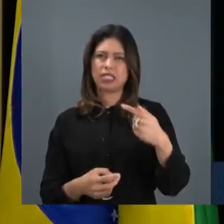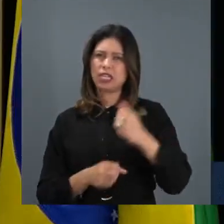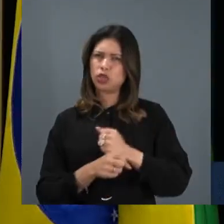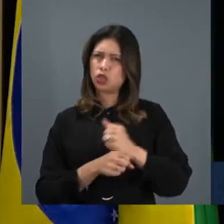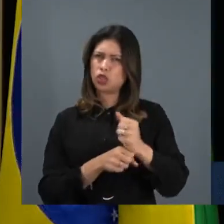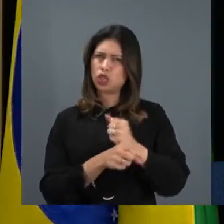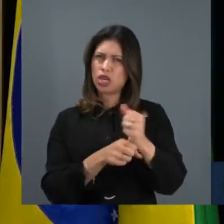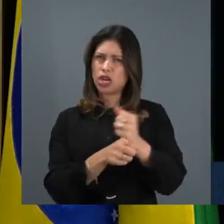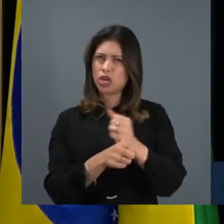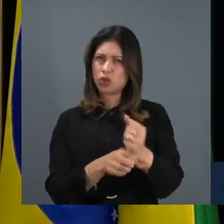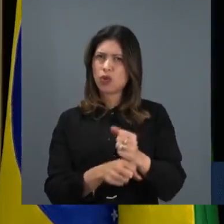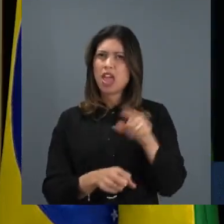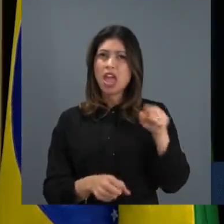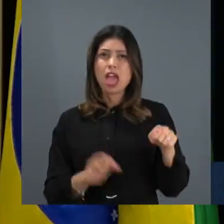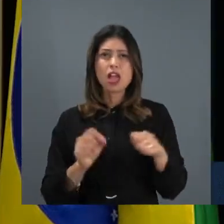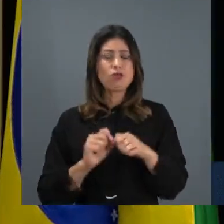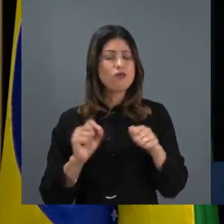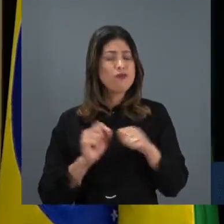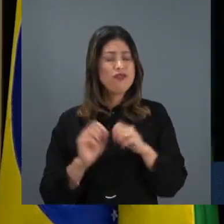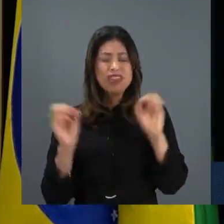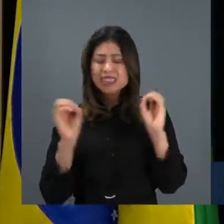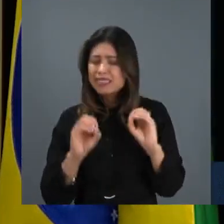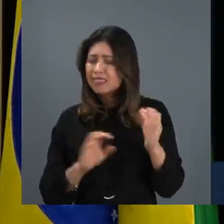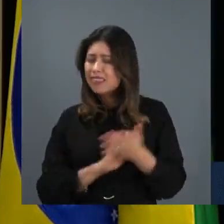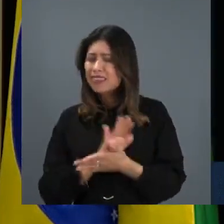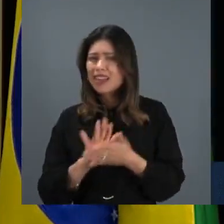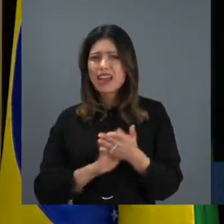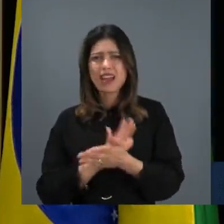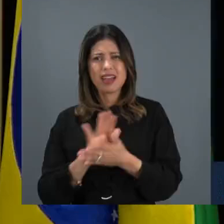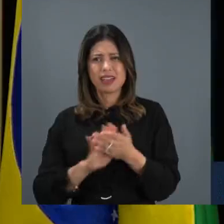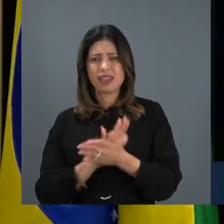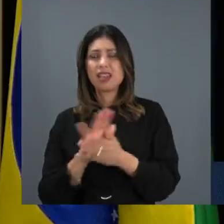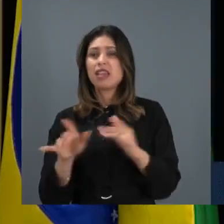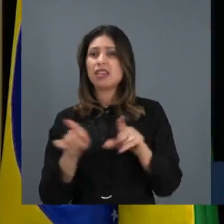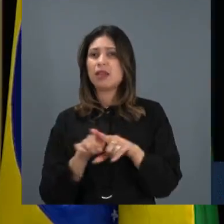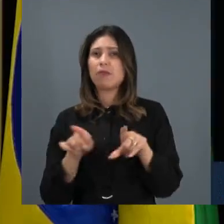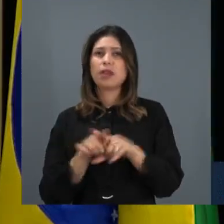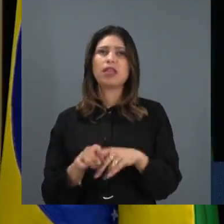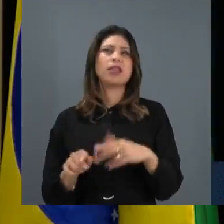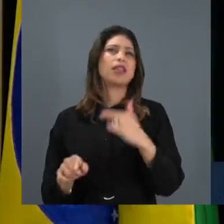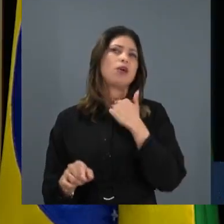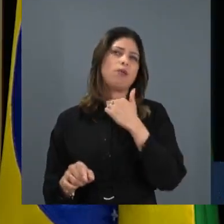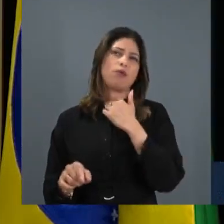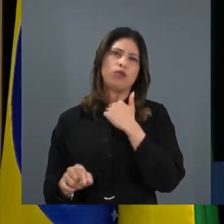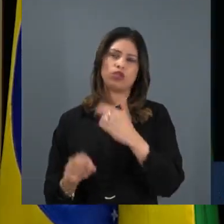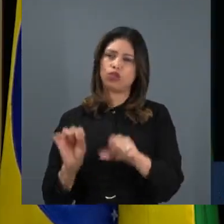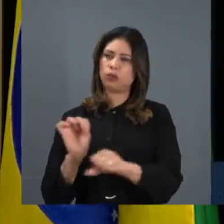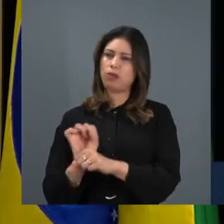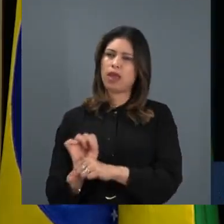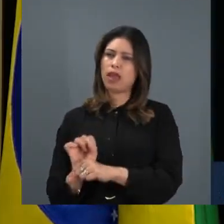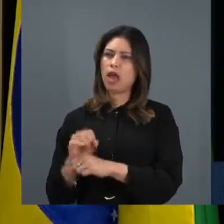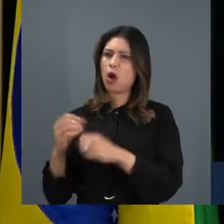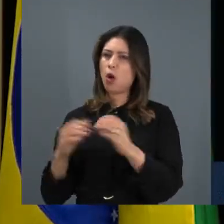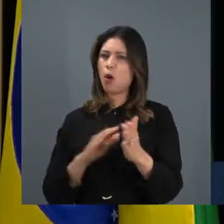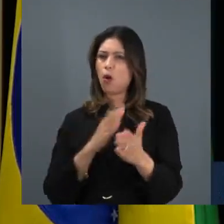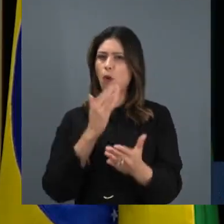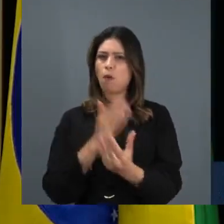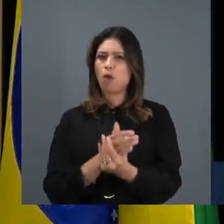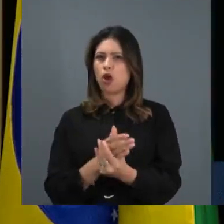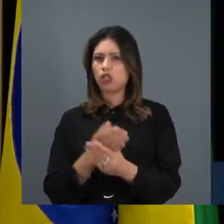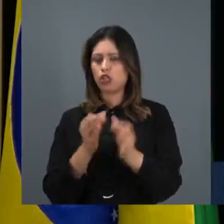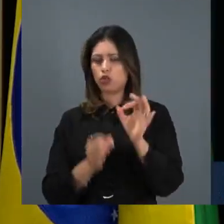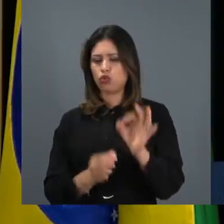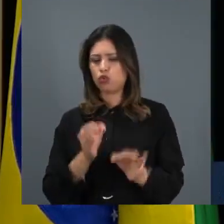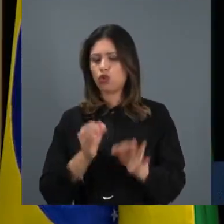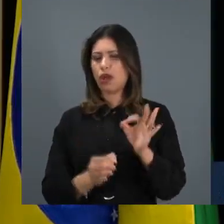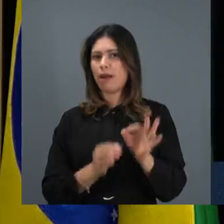ter danificado prédio algum e sem ao menos poder aguardar o processo em casa. A matéria relata outros